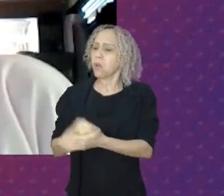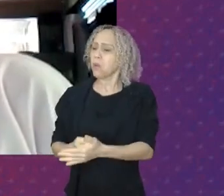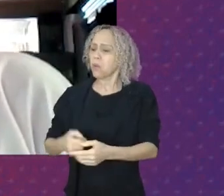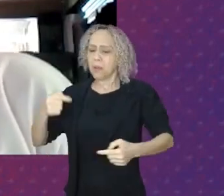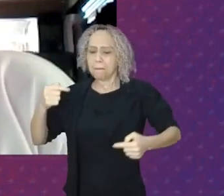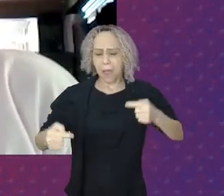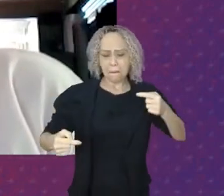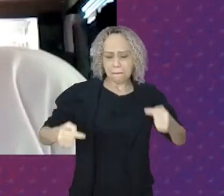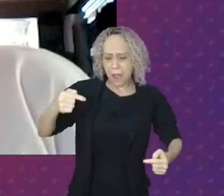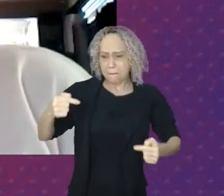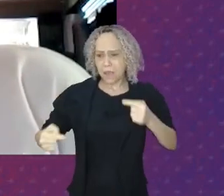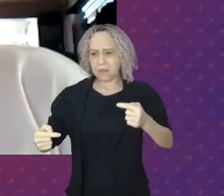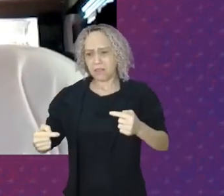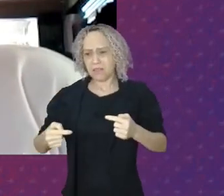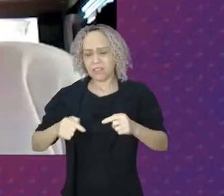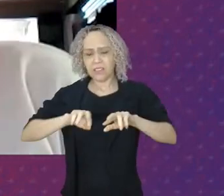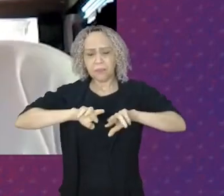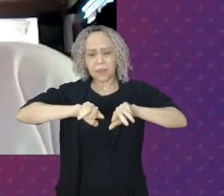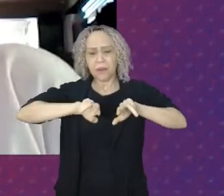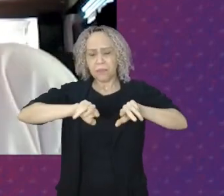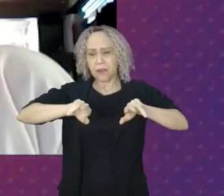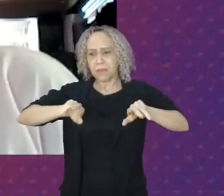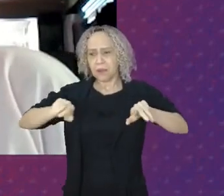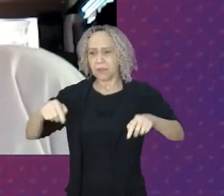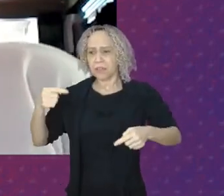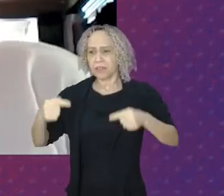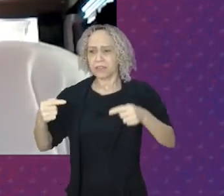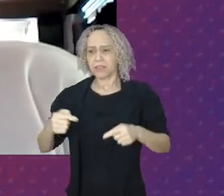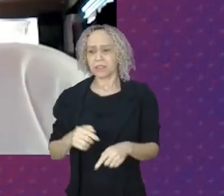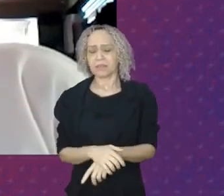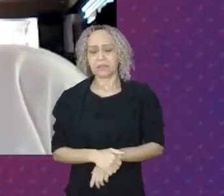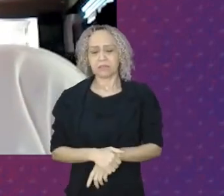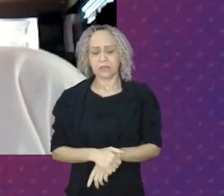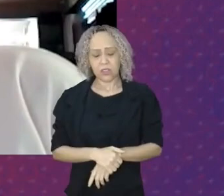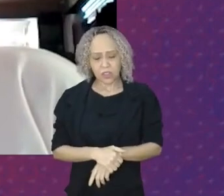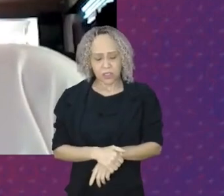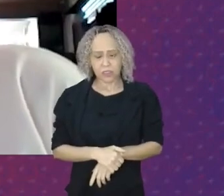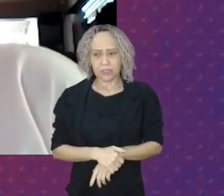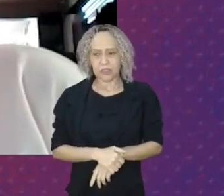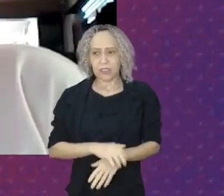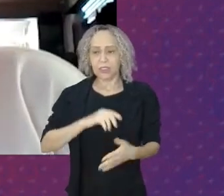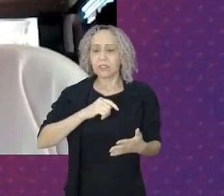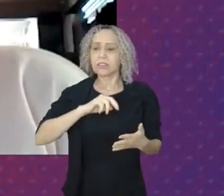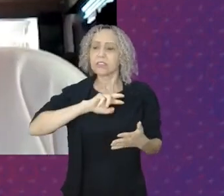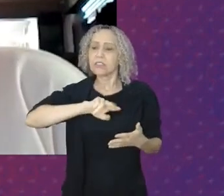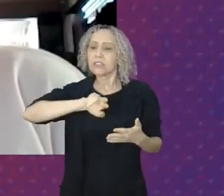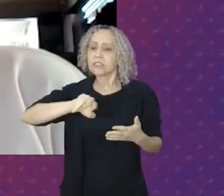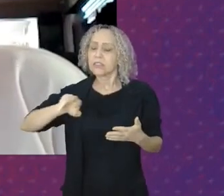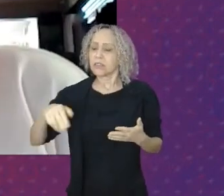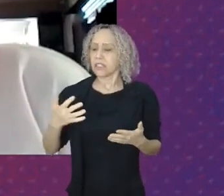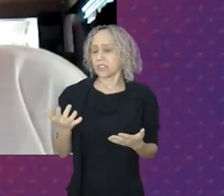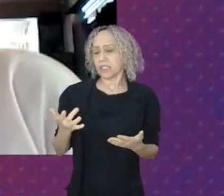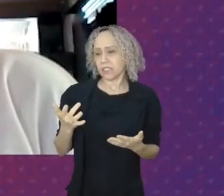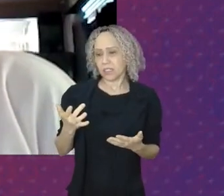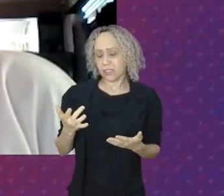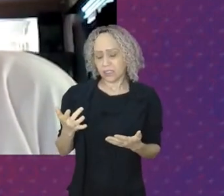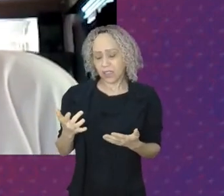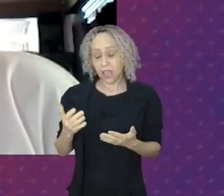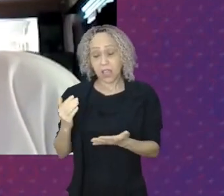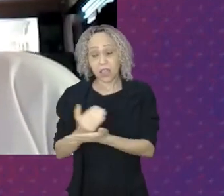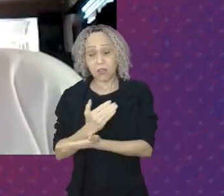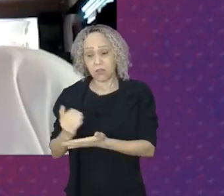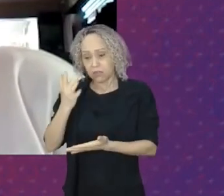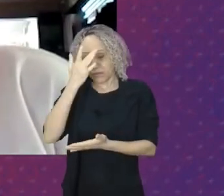embates, diversas ativistas nossas ficaram pelo caminho na luta por esses